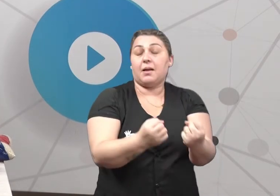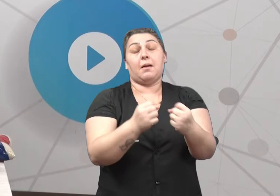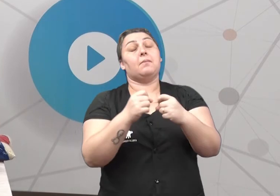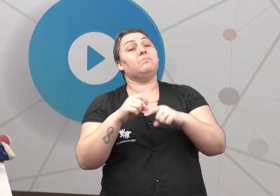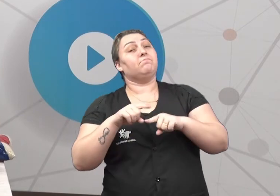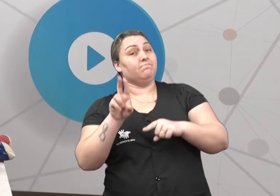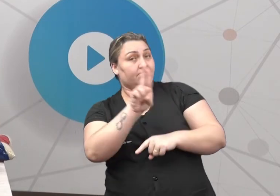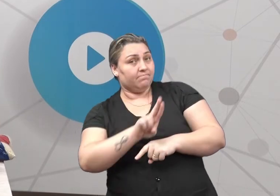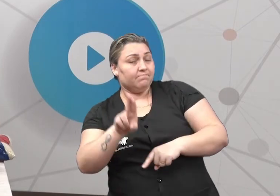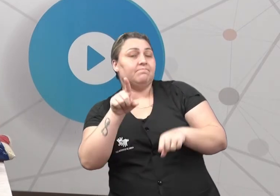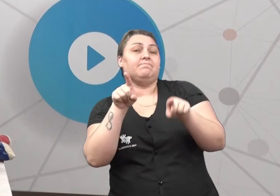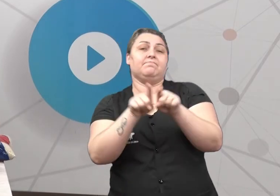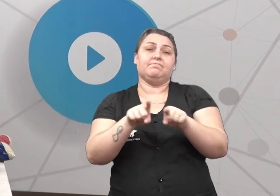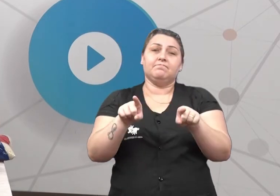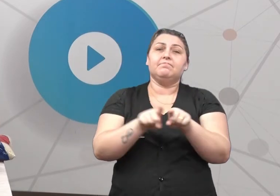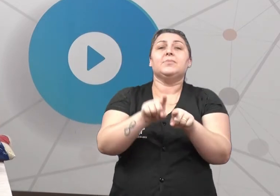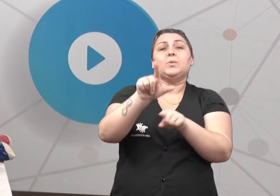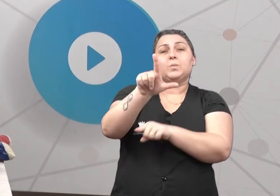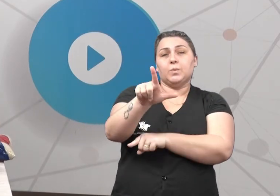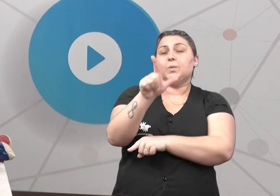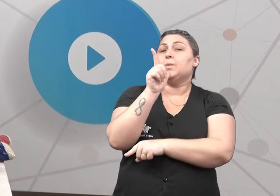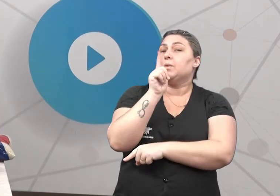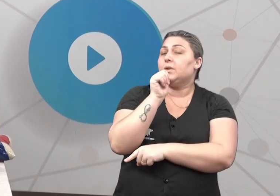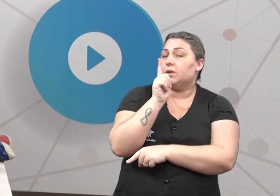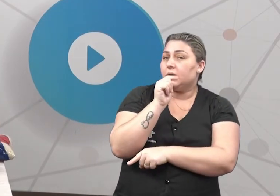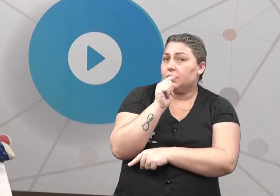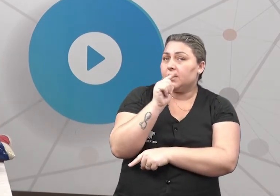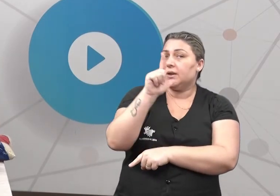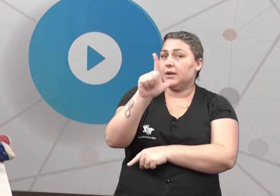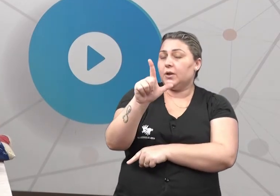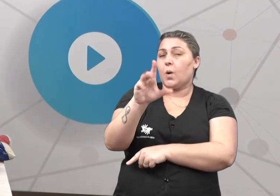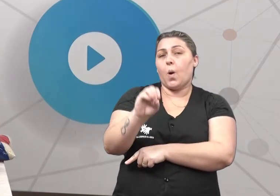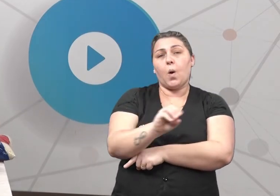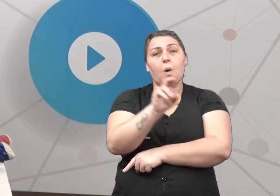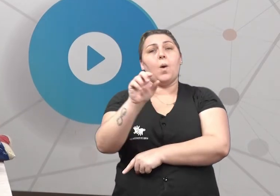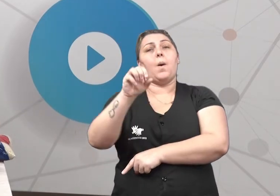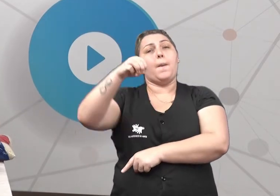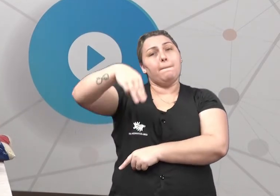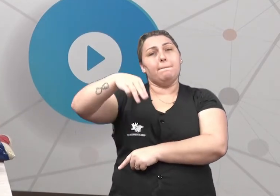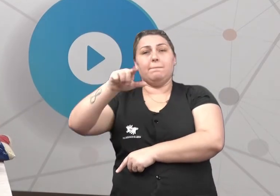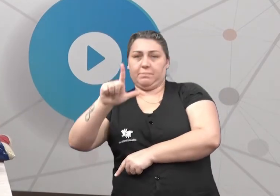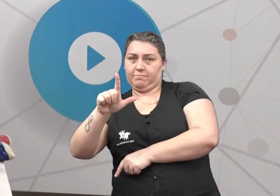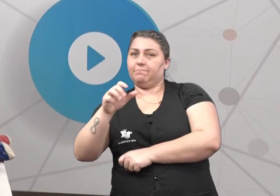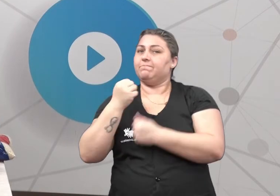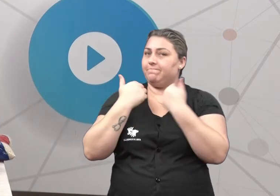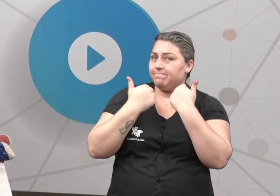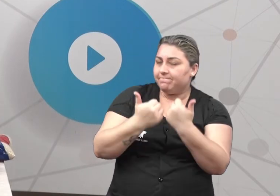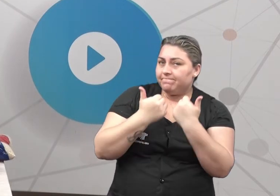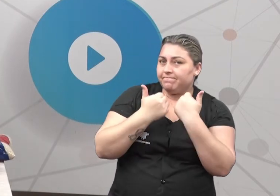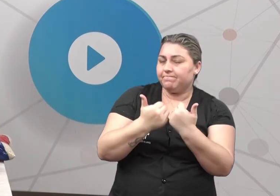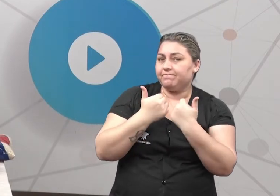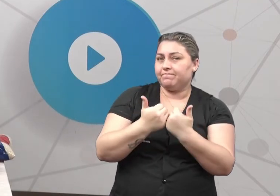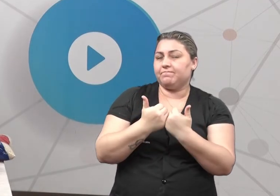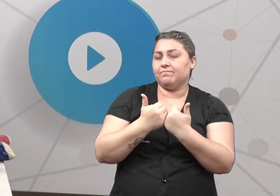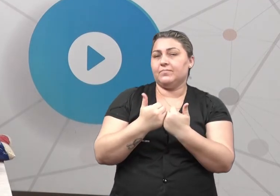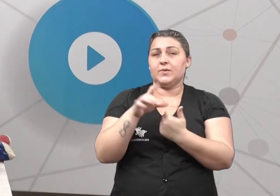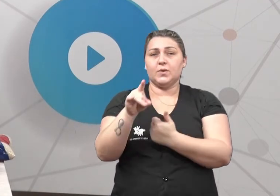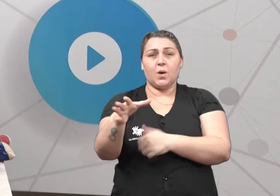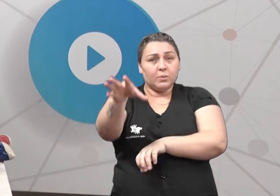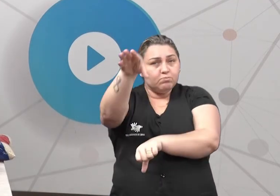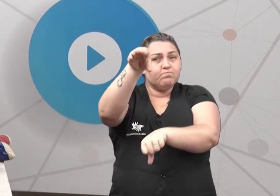Nós utilizamos uma outra forma de medir o líquido, que é pelo litro e o mililitro, tá bom? Só a nível